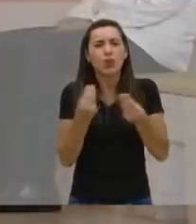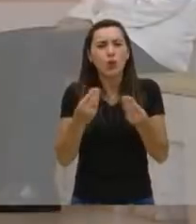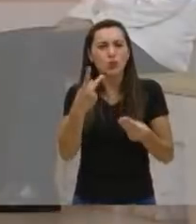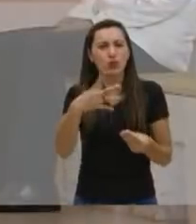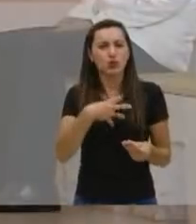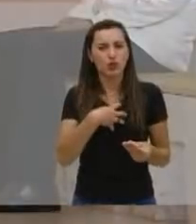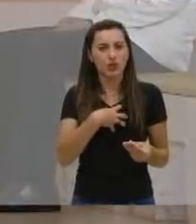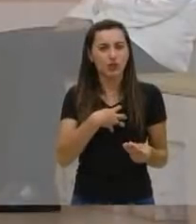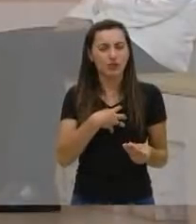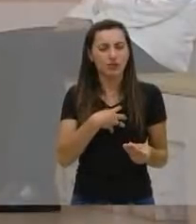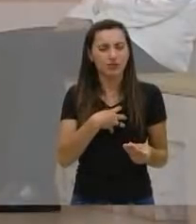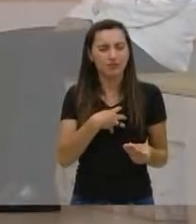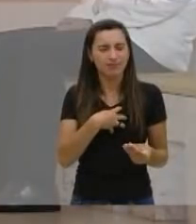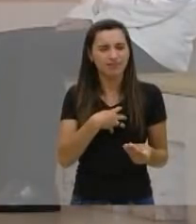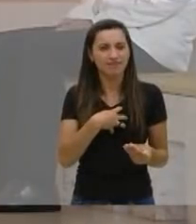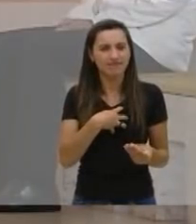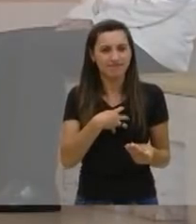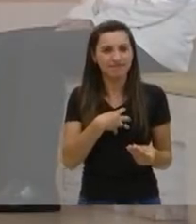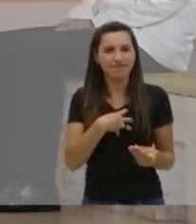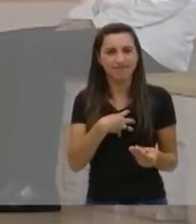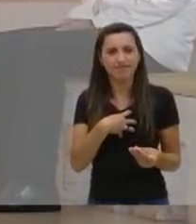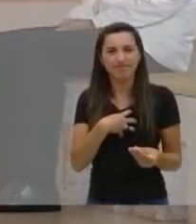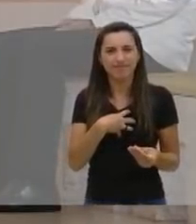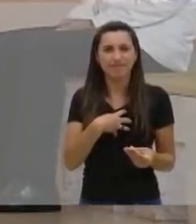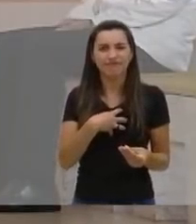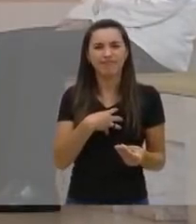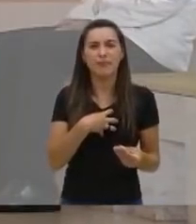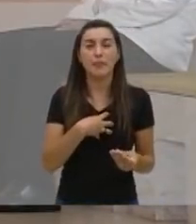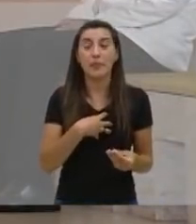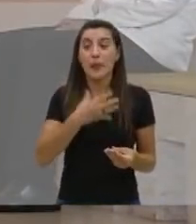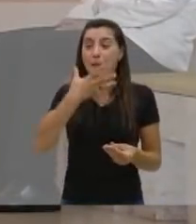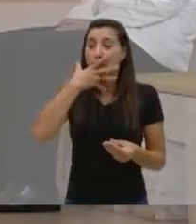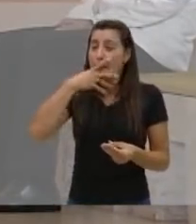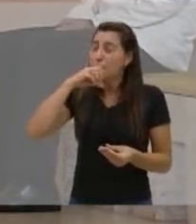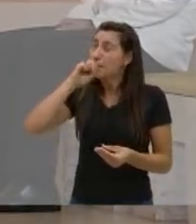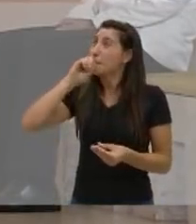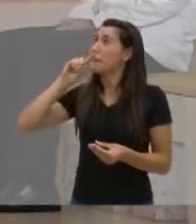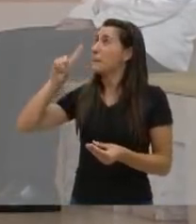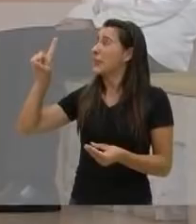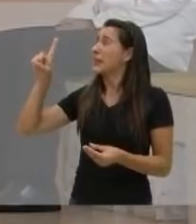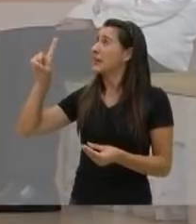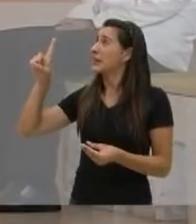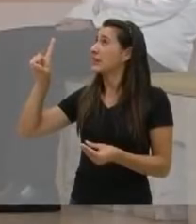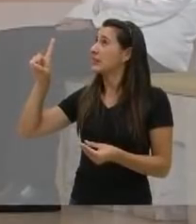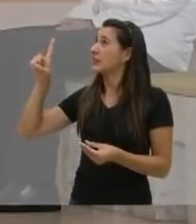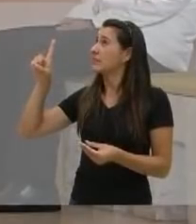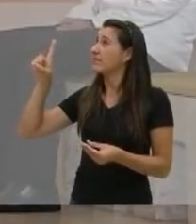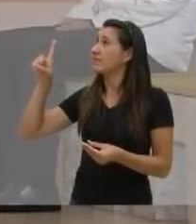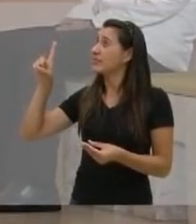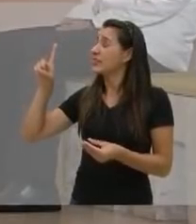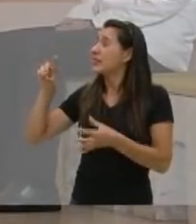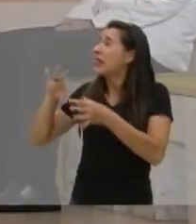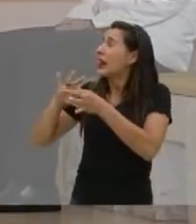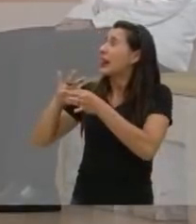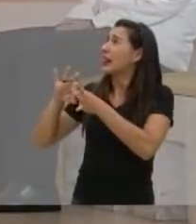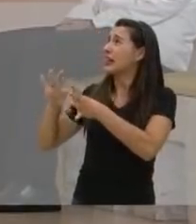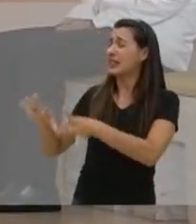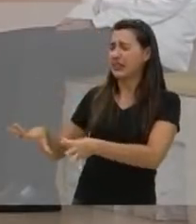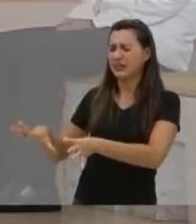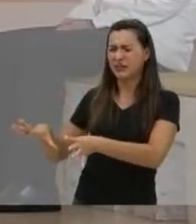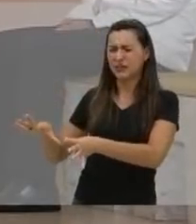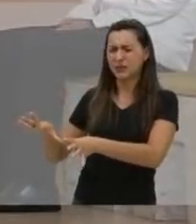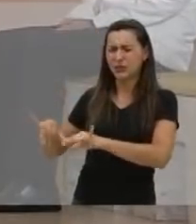É quando ele diz assim: Pai, livra-me desta hora, mas foi para isso que eu vim.